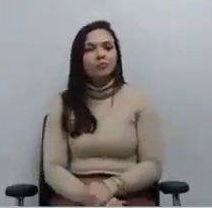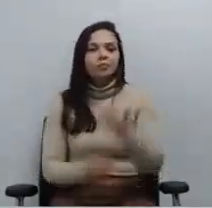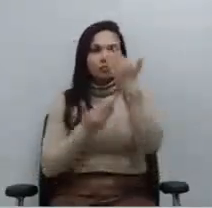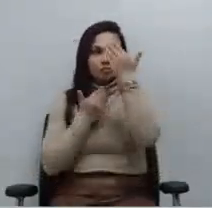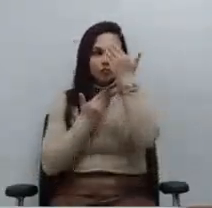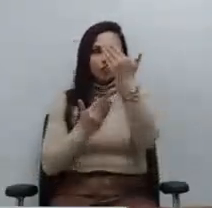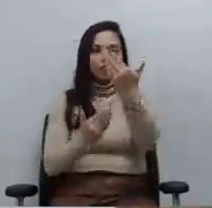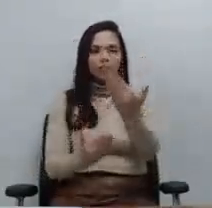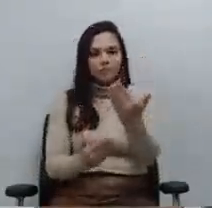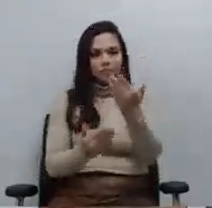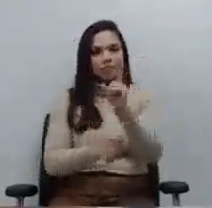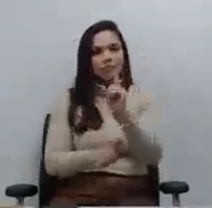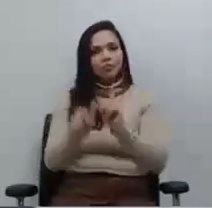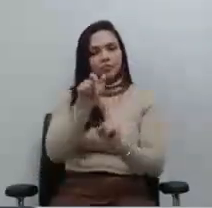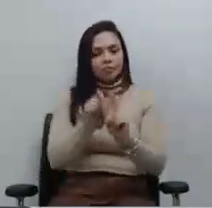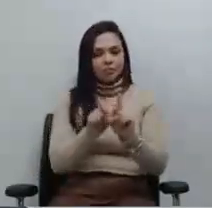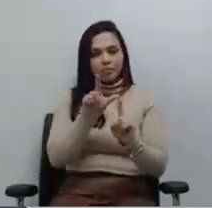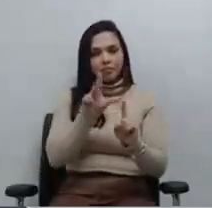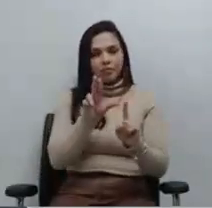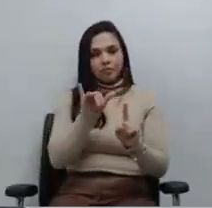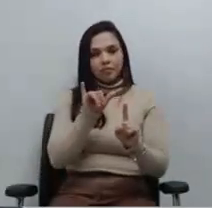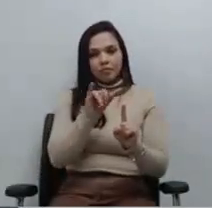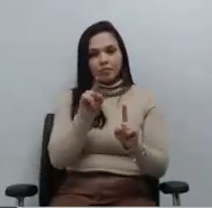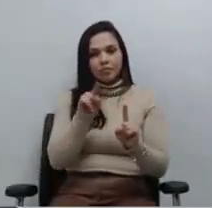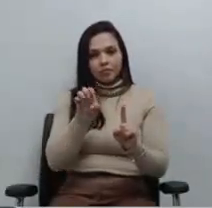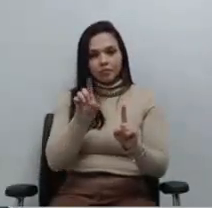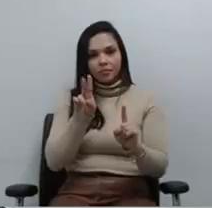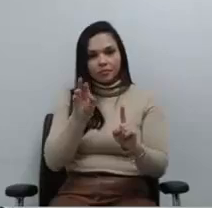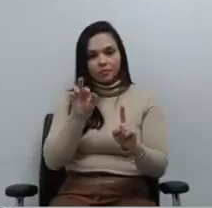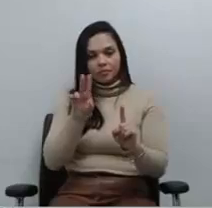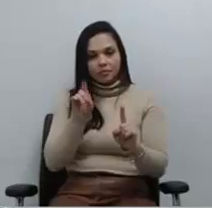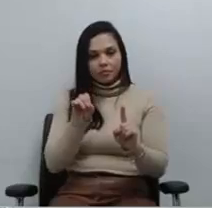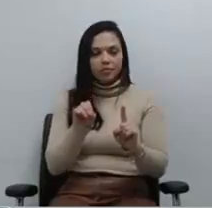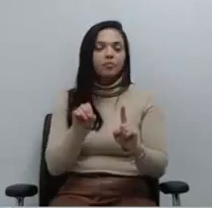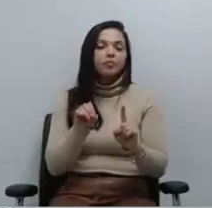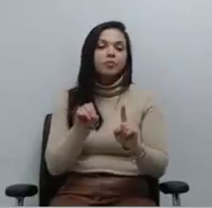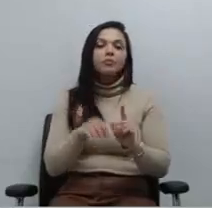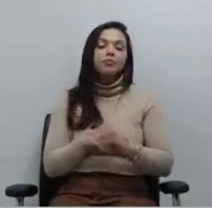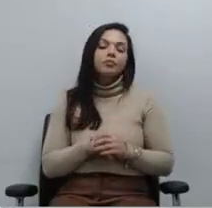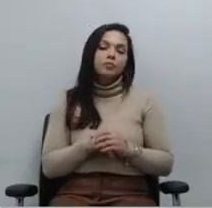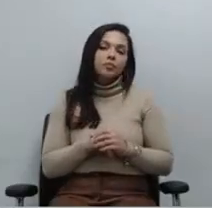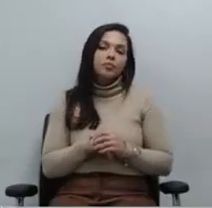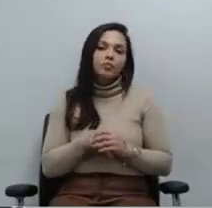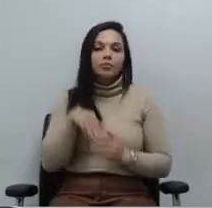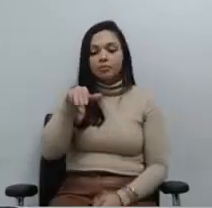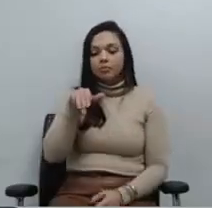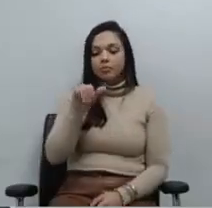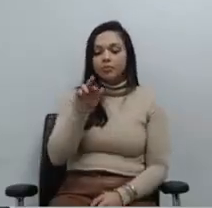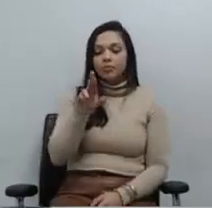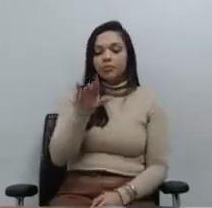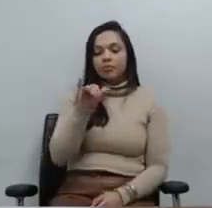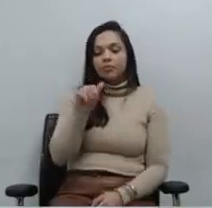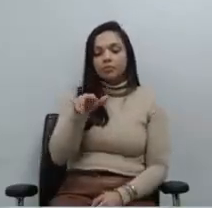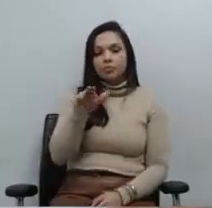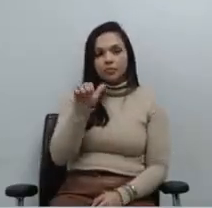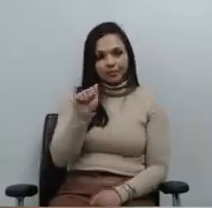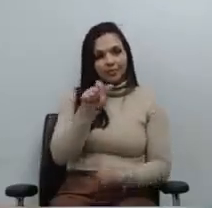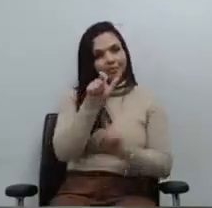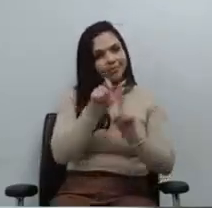Agradeço a manifestação do excelentíssimo conselheiro. Passo pela ordem de inscrição a palavra à excelentíssima conselheira Mariana Borgheresi.